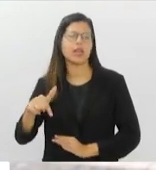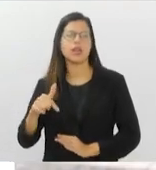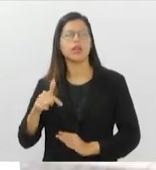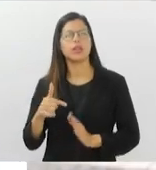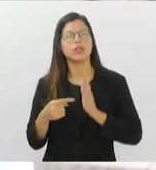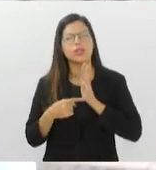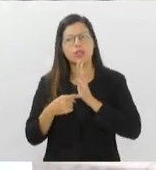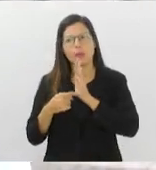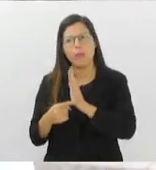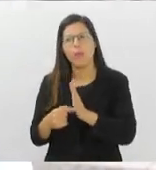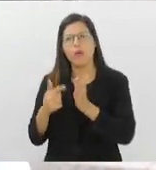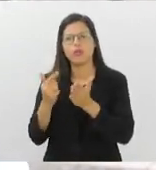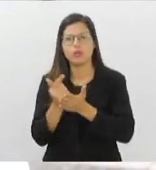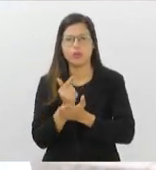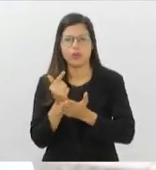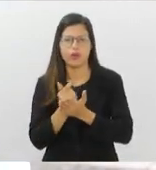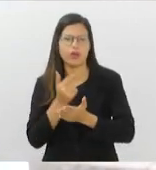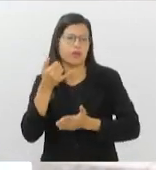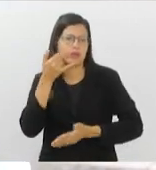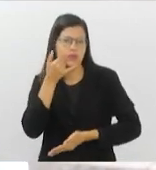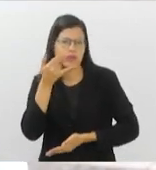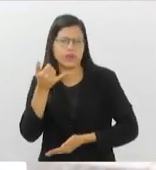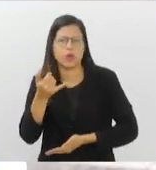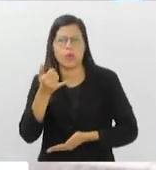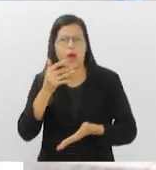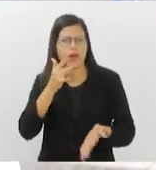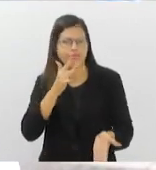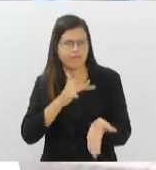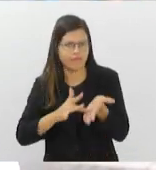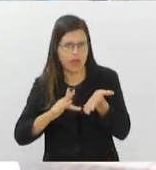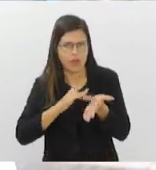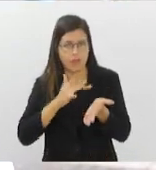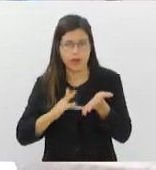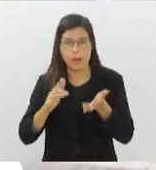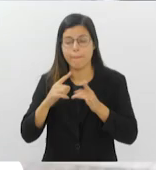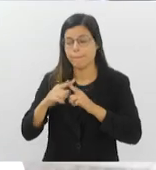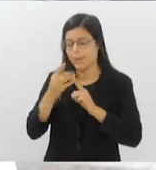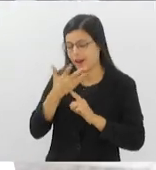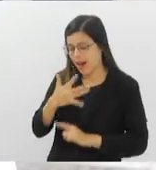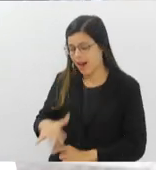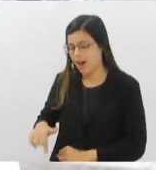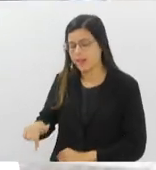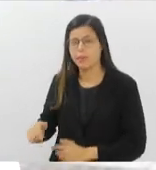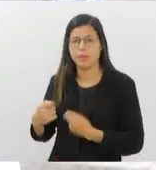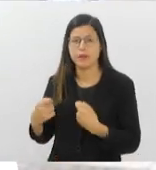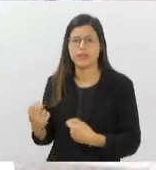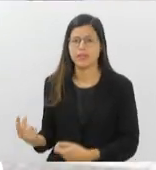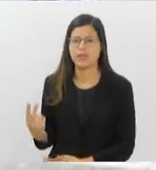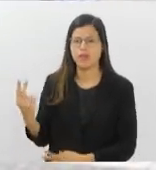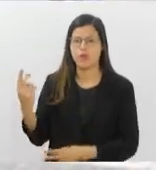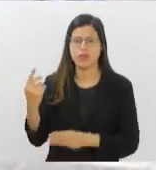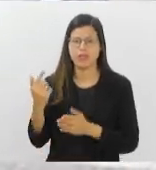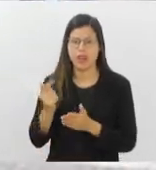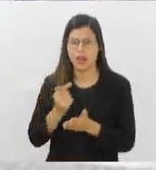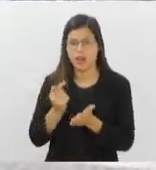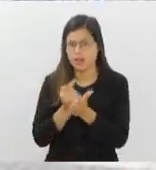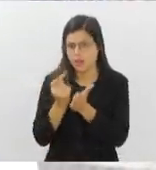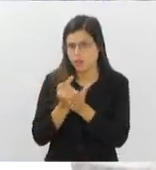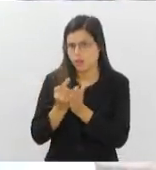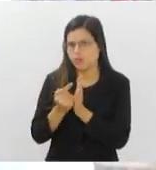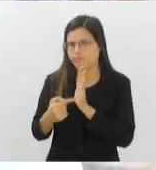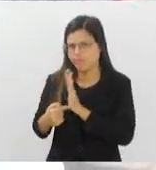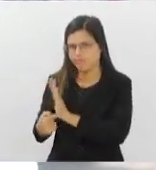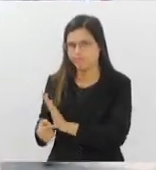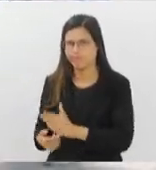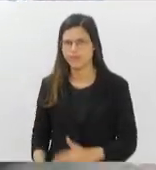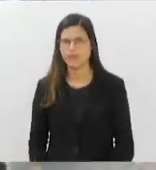gente apresenta, então, o livro que vem aí no celular, no tablet. Mas com as crianças pequenas, a gente precisa valorizar o livro físico. Tem a hora da escola.